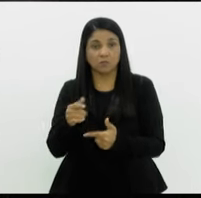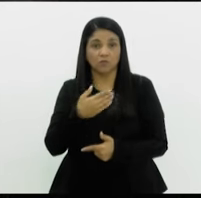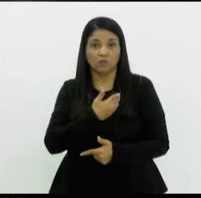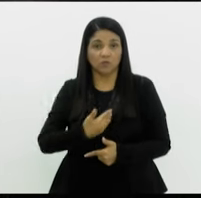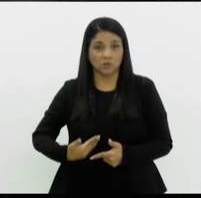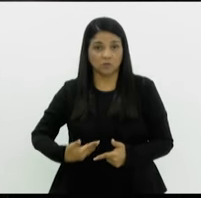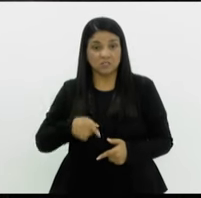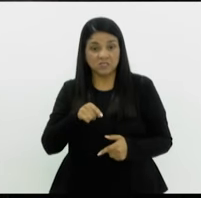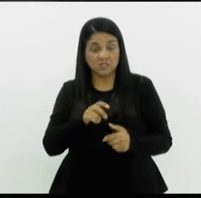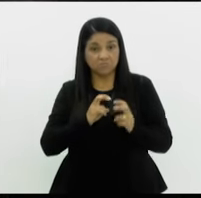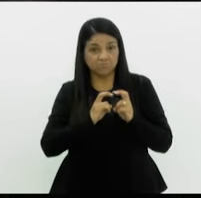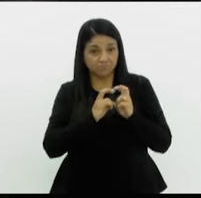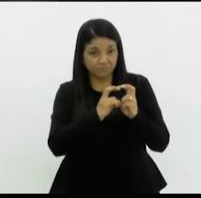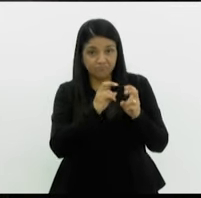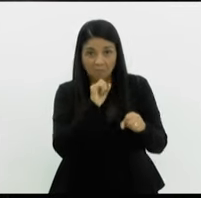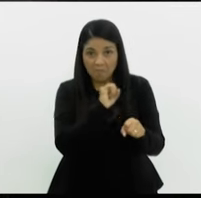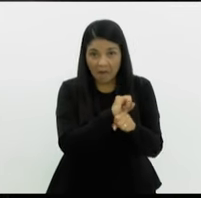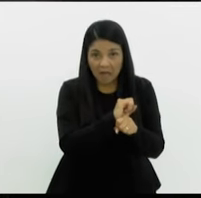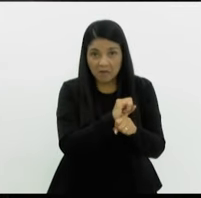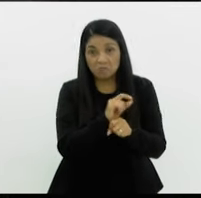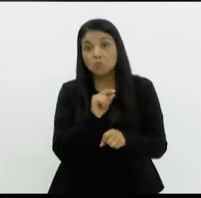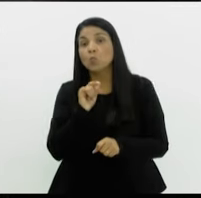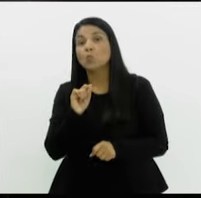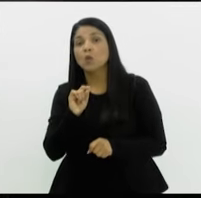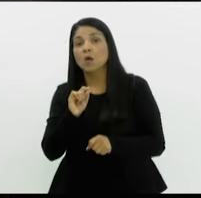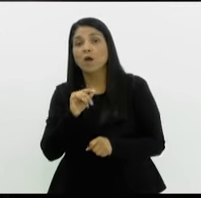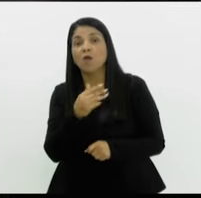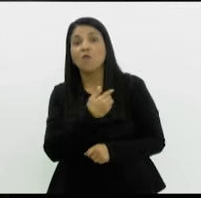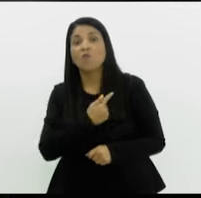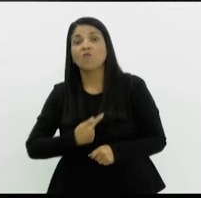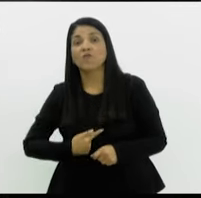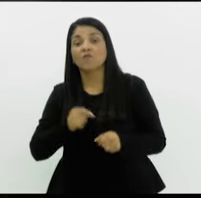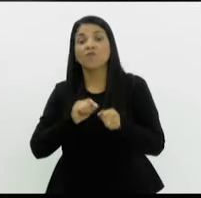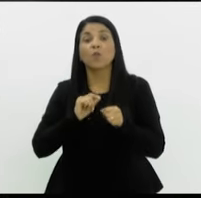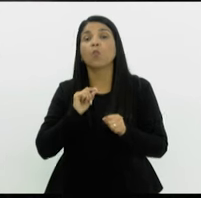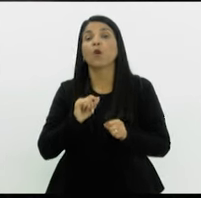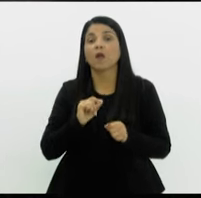em falência, o que que o governo faz?